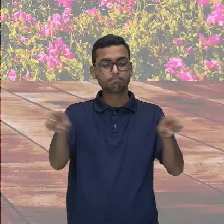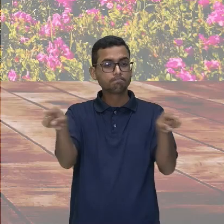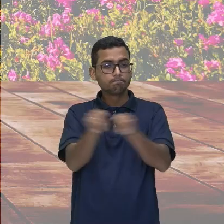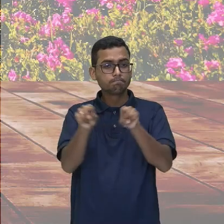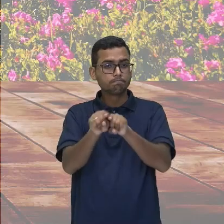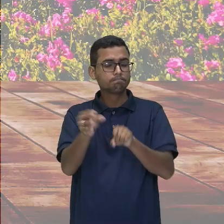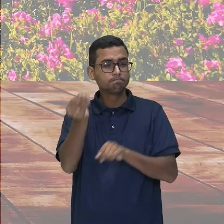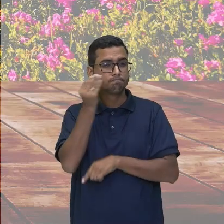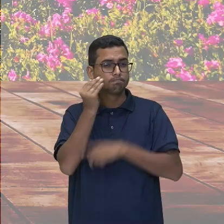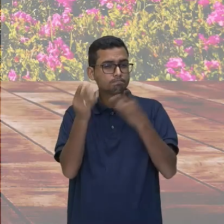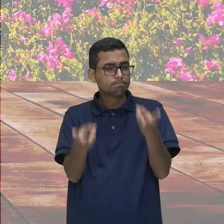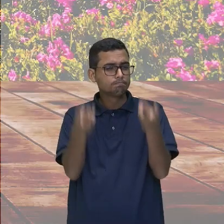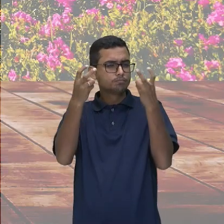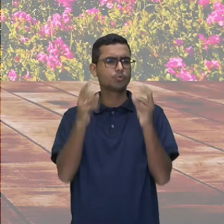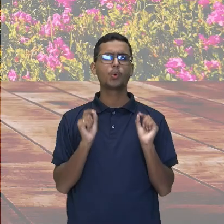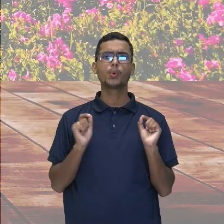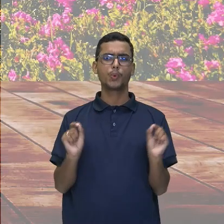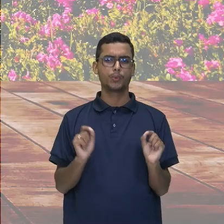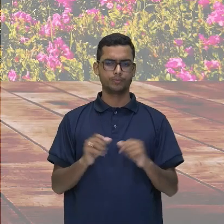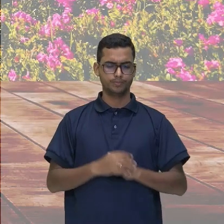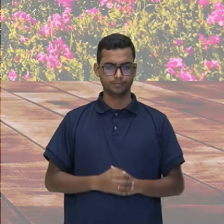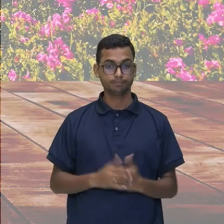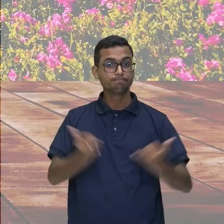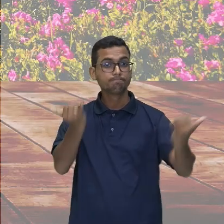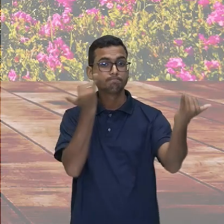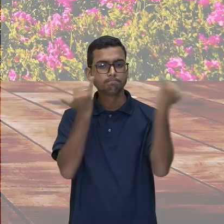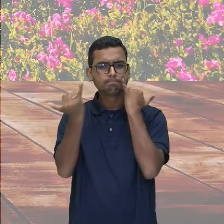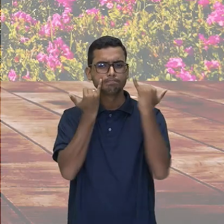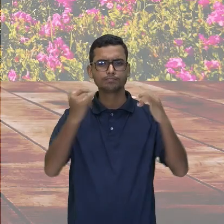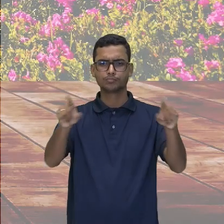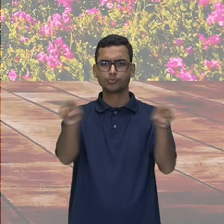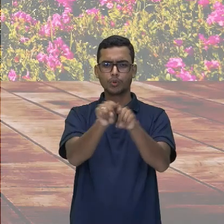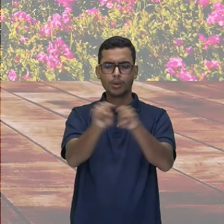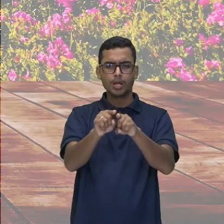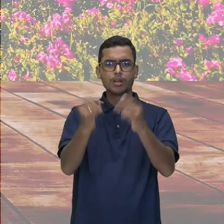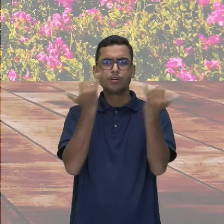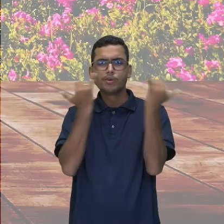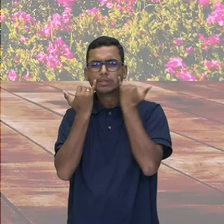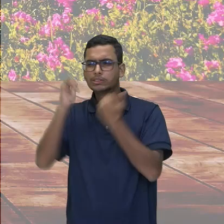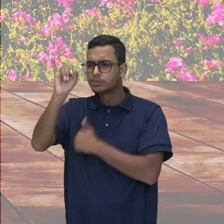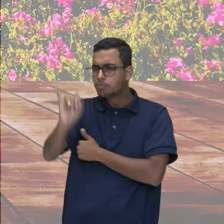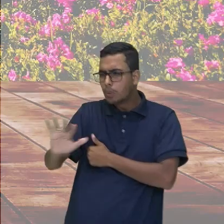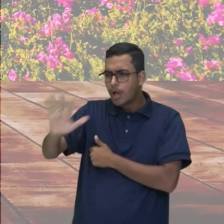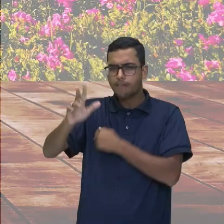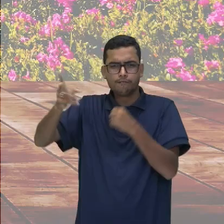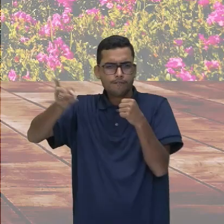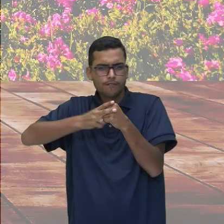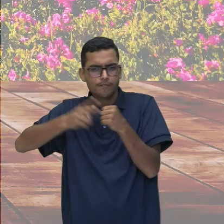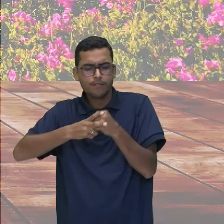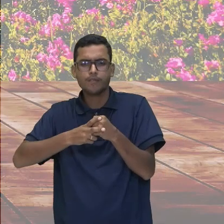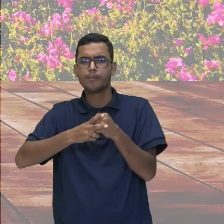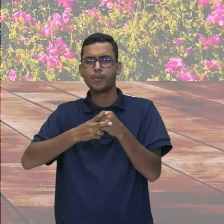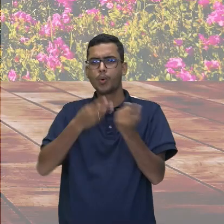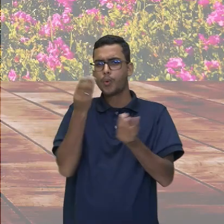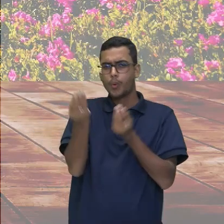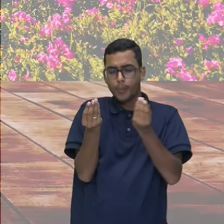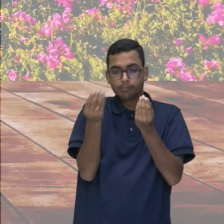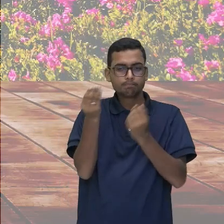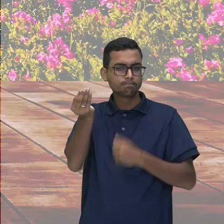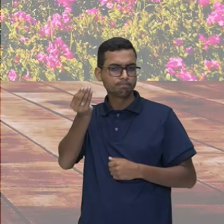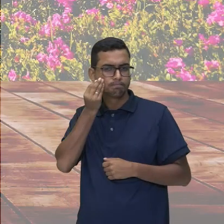observar? Você vai observar informação não verbal. O que é isso? Informação não verbal é